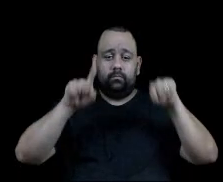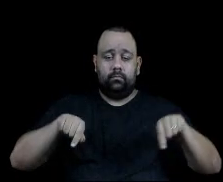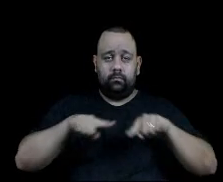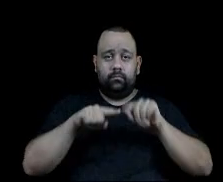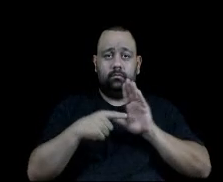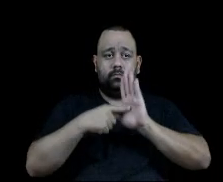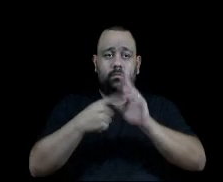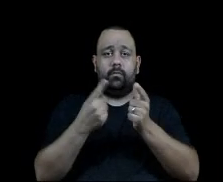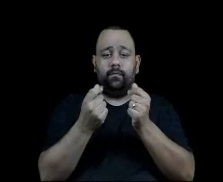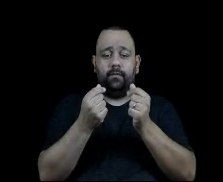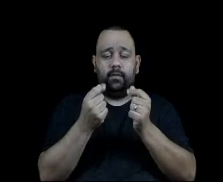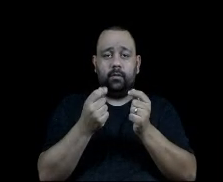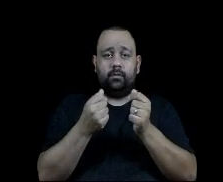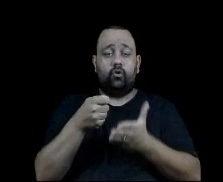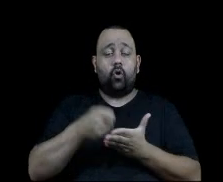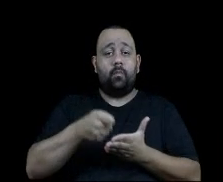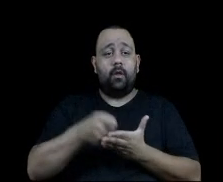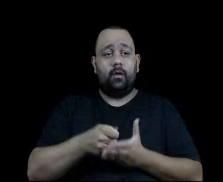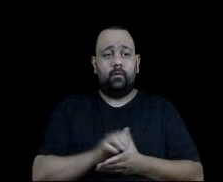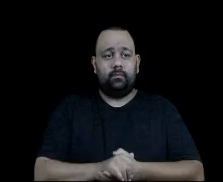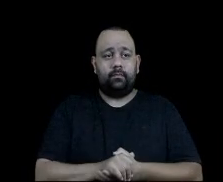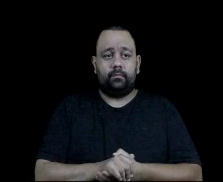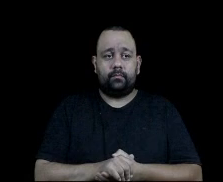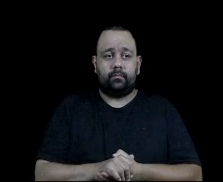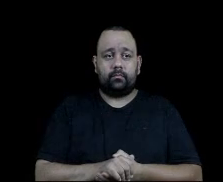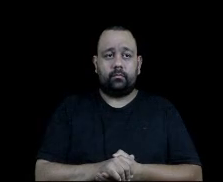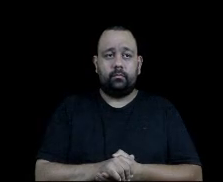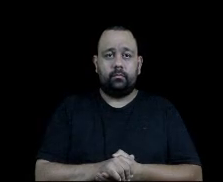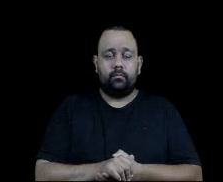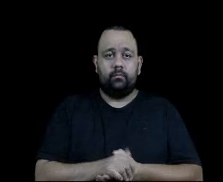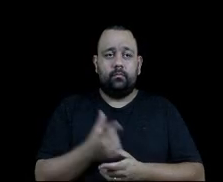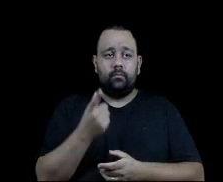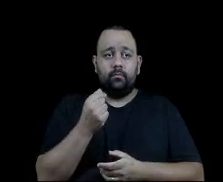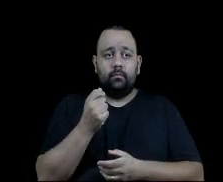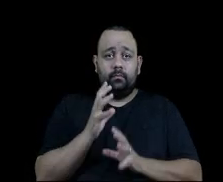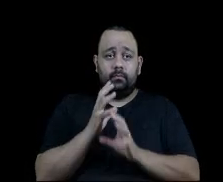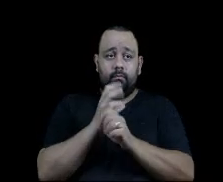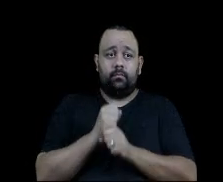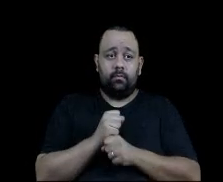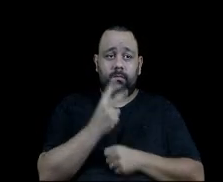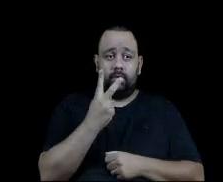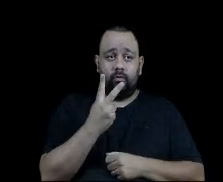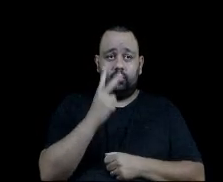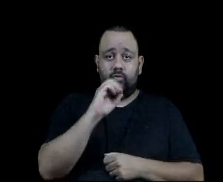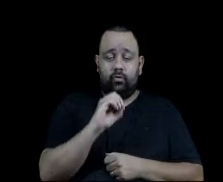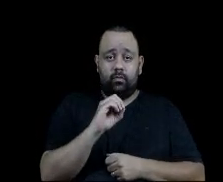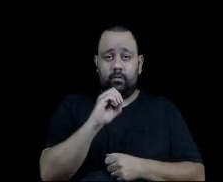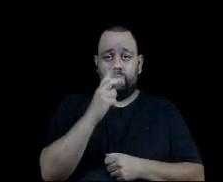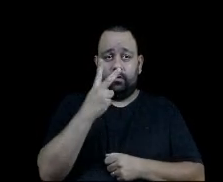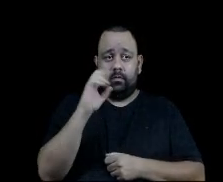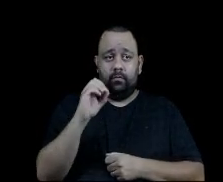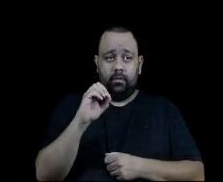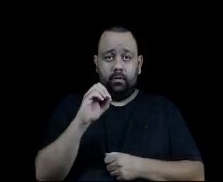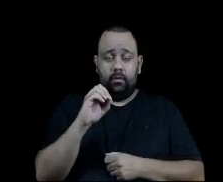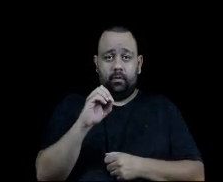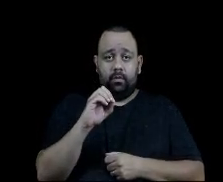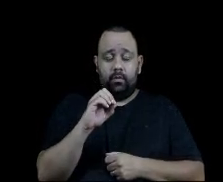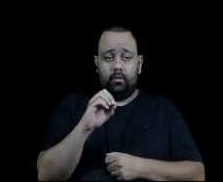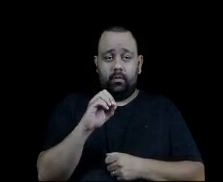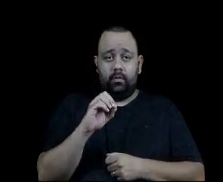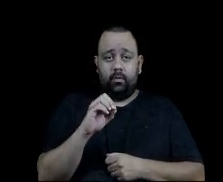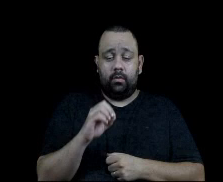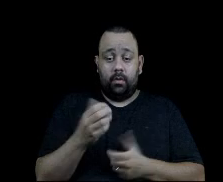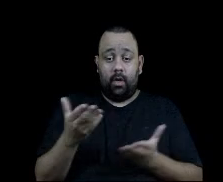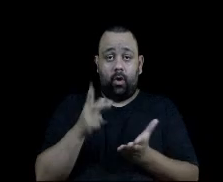Aí vem um demonstrativo financeiro e as obrigações. Do saldo de exercício anterior, 2020,